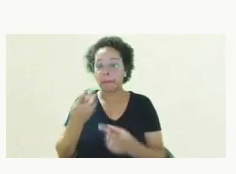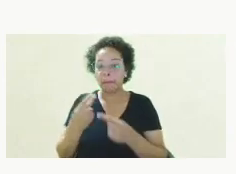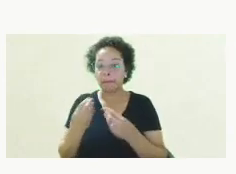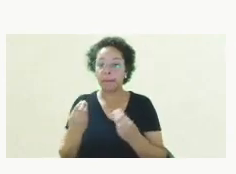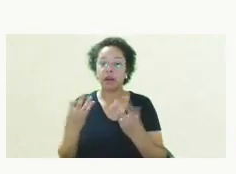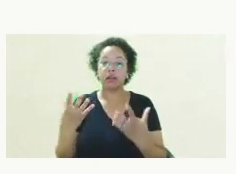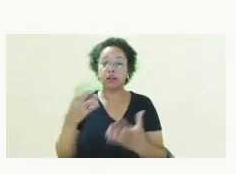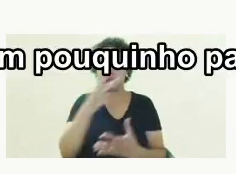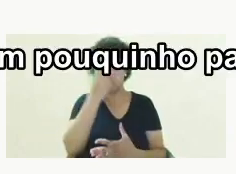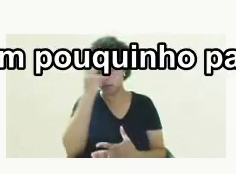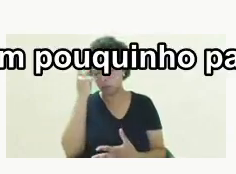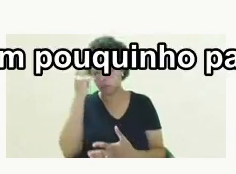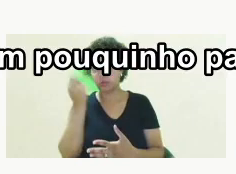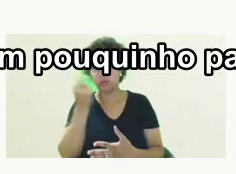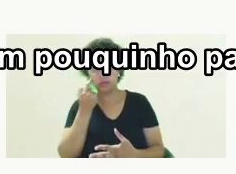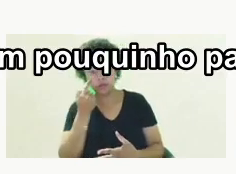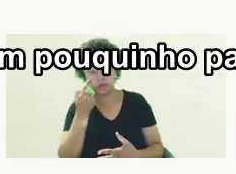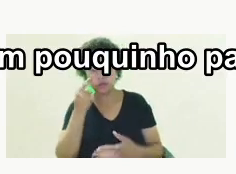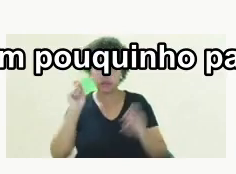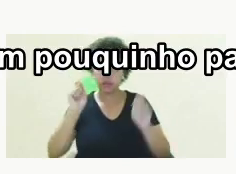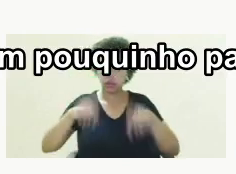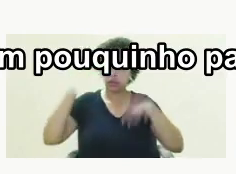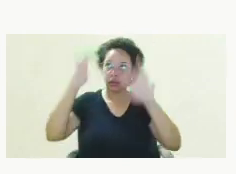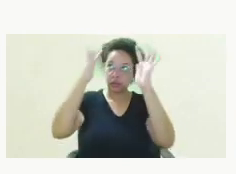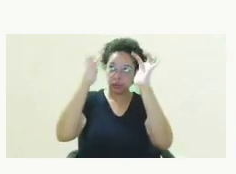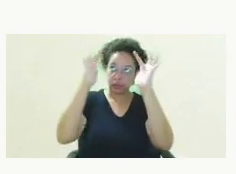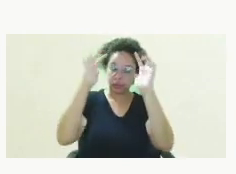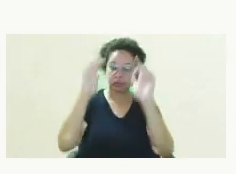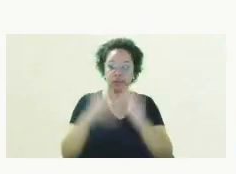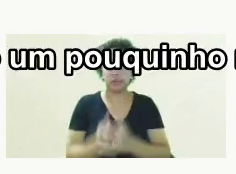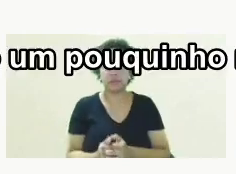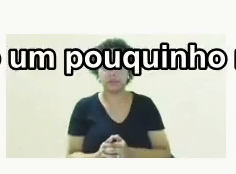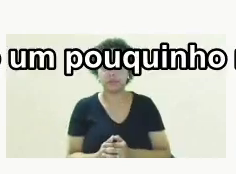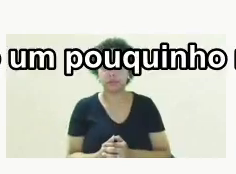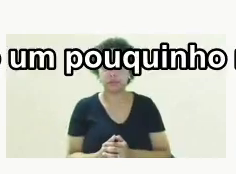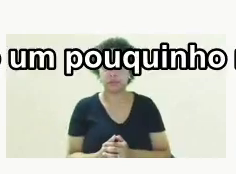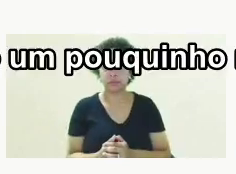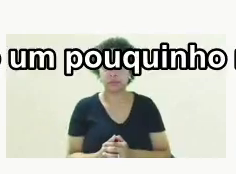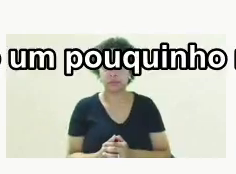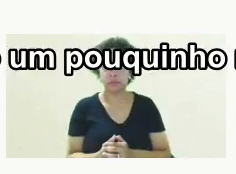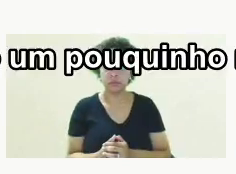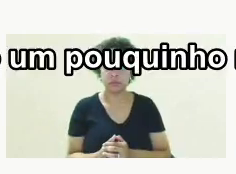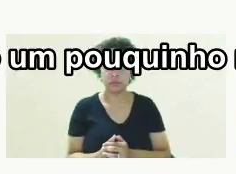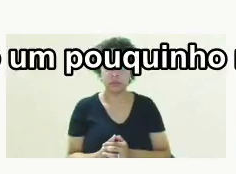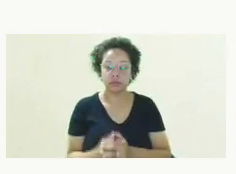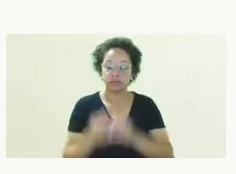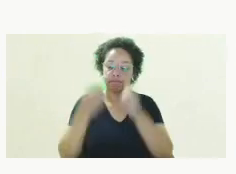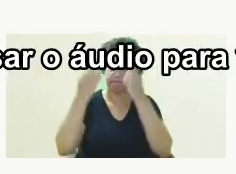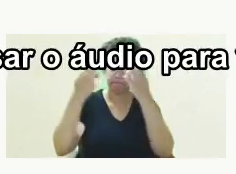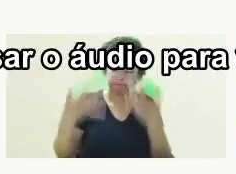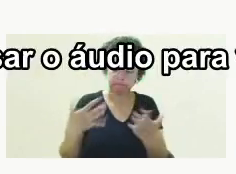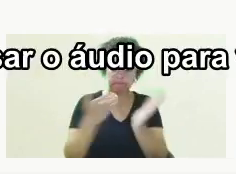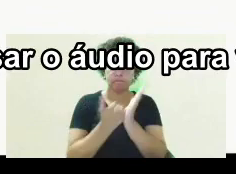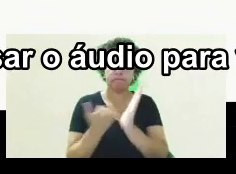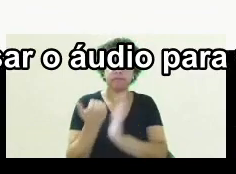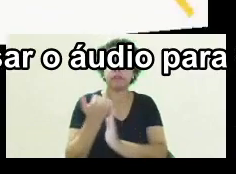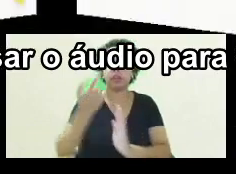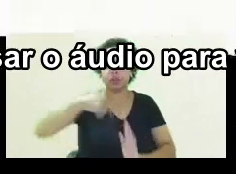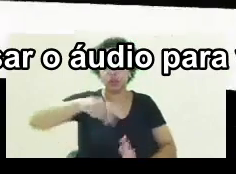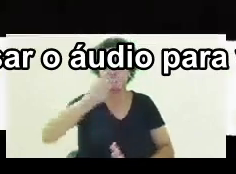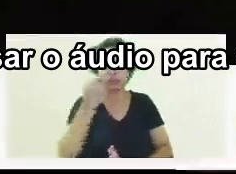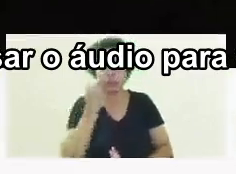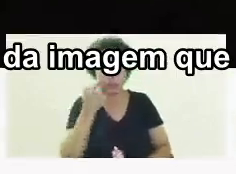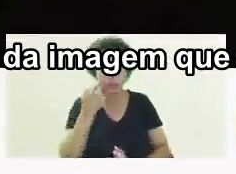ver, né? Aqui, falando um pouquinho para vocês, detalhando um pouquinho mais, a gente vai ver isso na